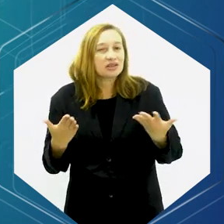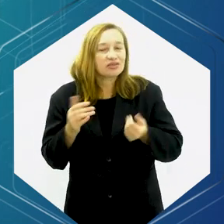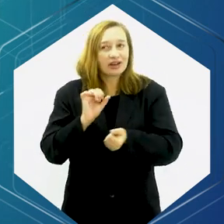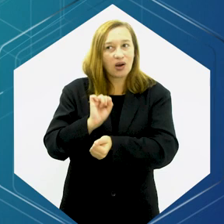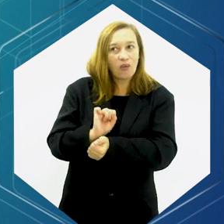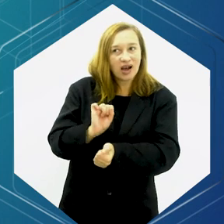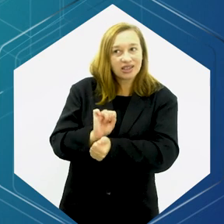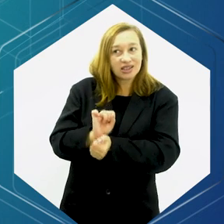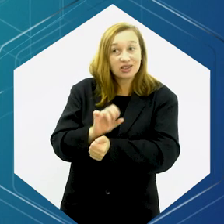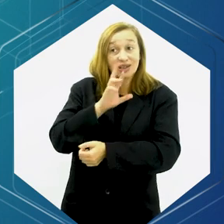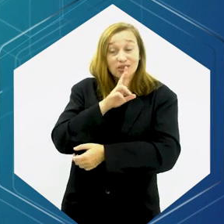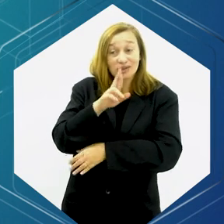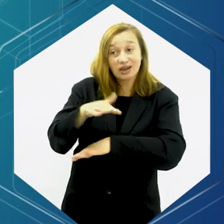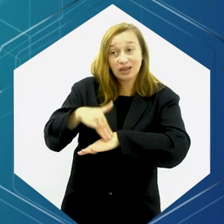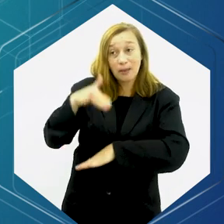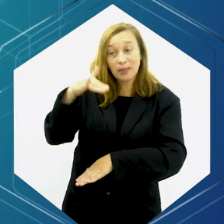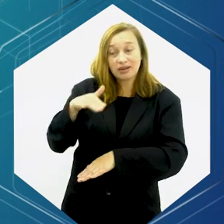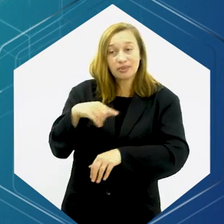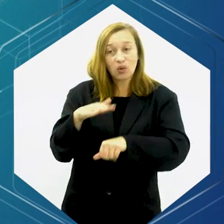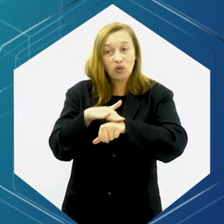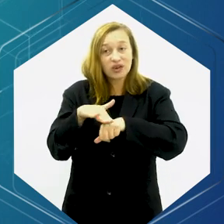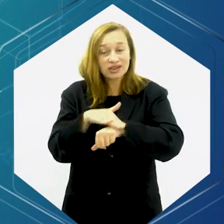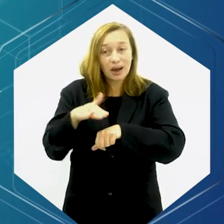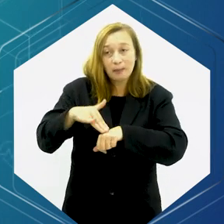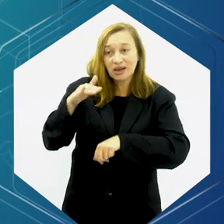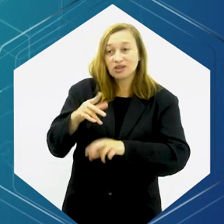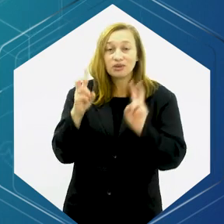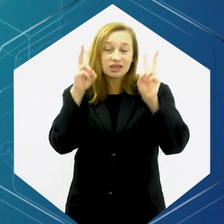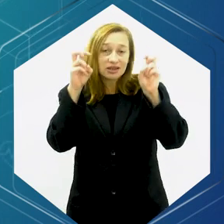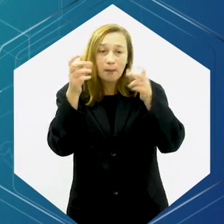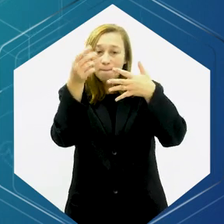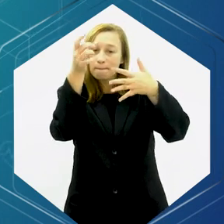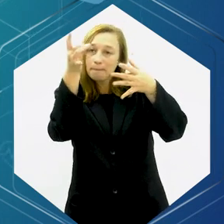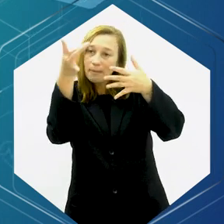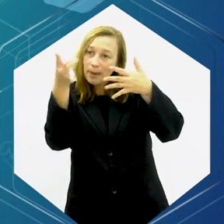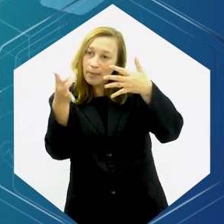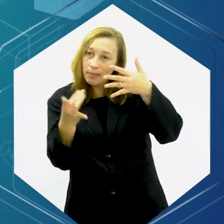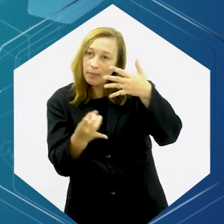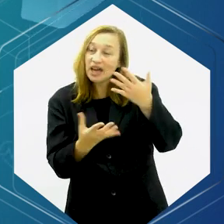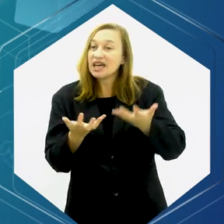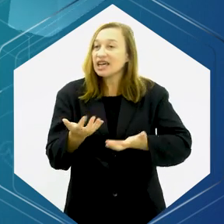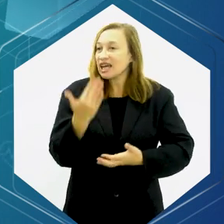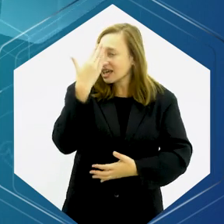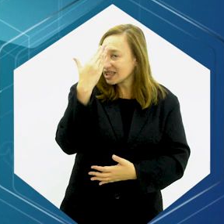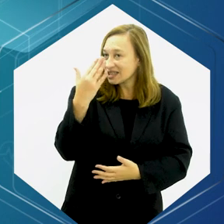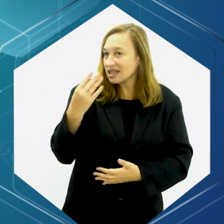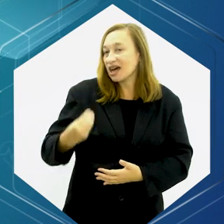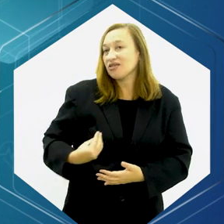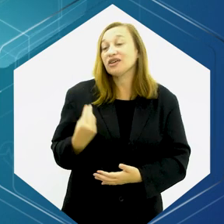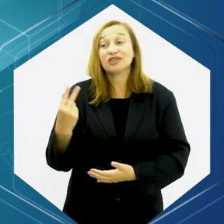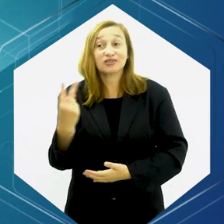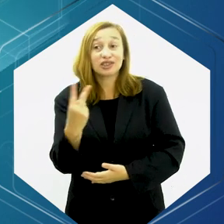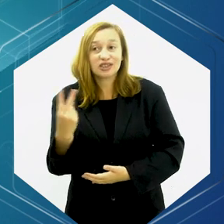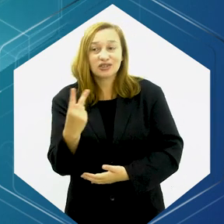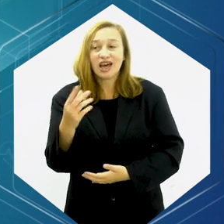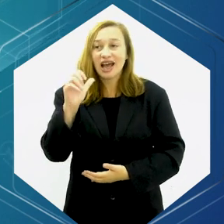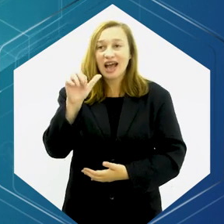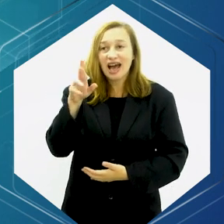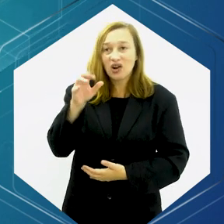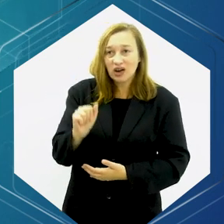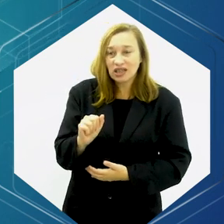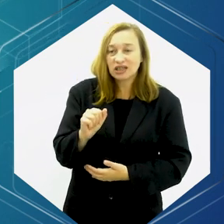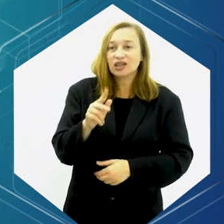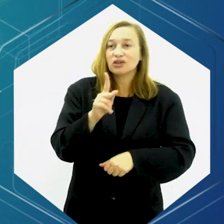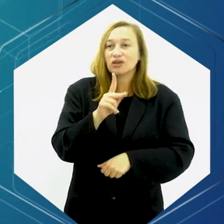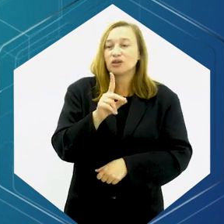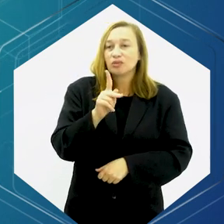questões também então a gente fica aguardando esses resultados pra gente conversar mais sobre esses detalhes eu queria agradecer demais